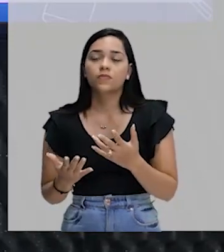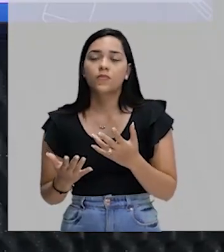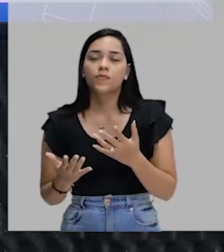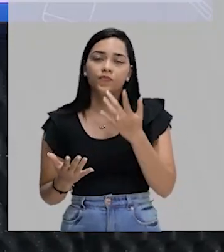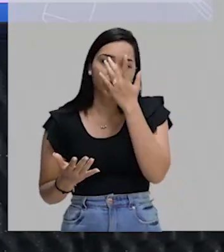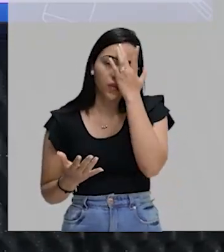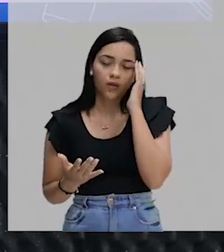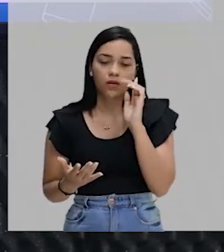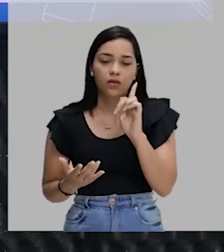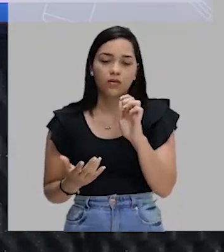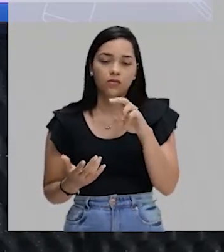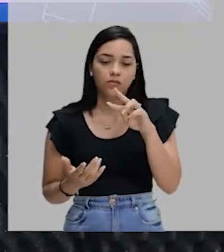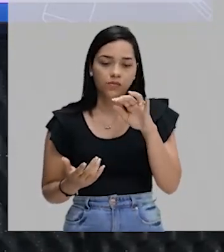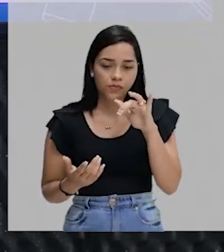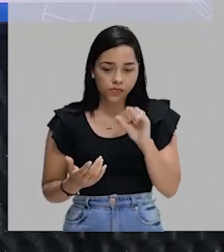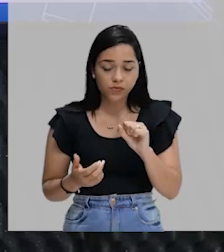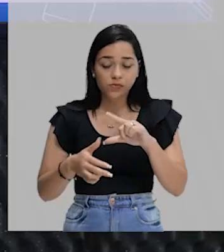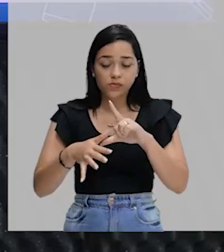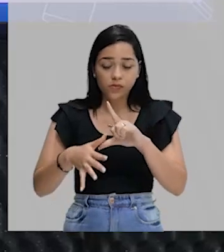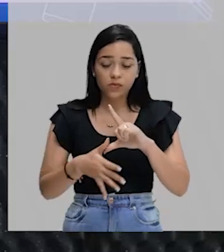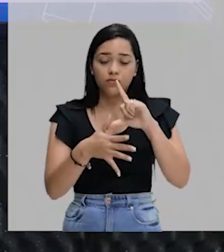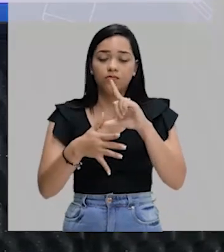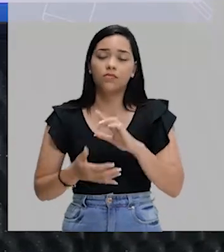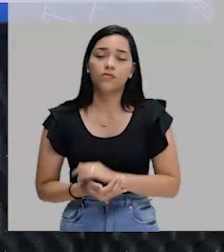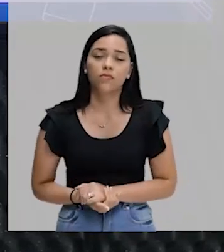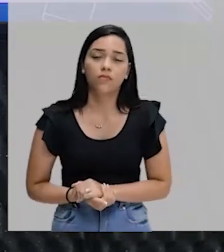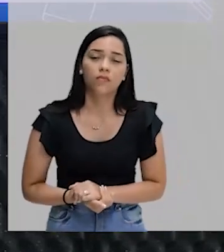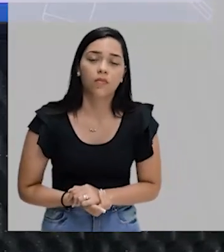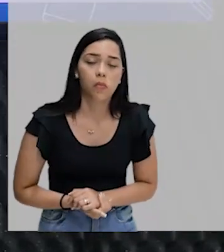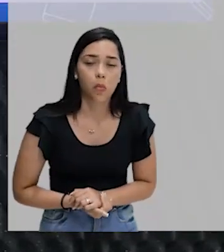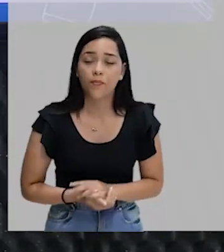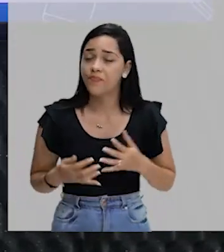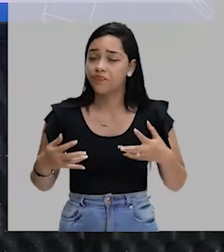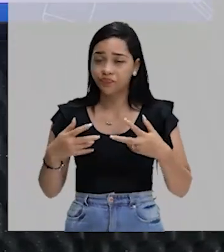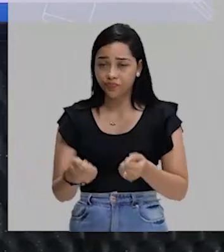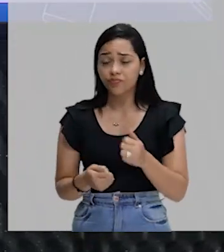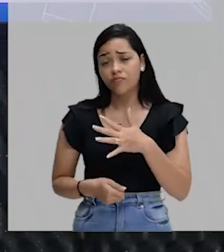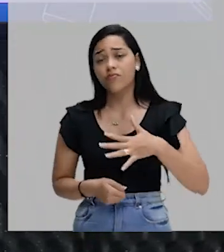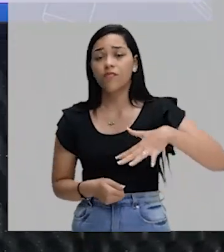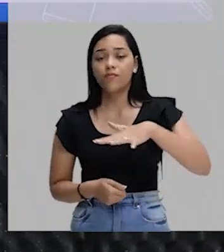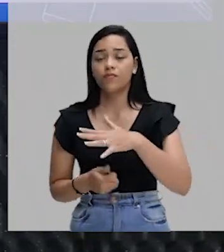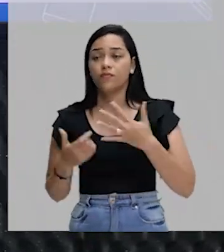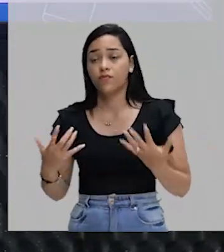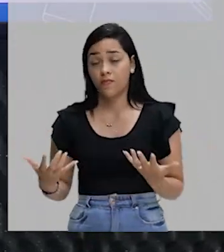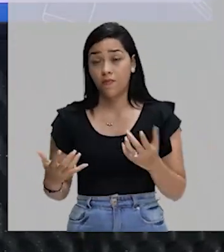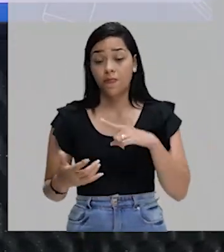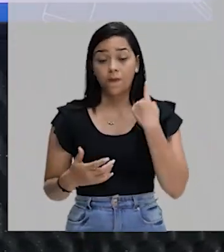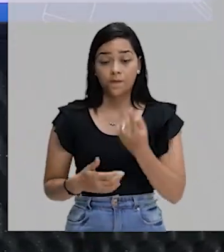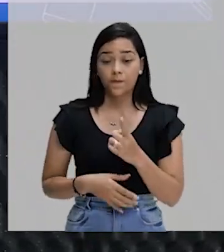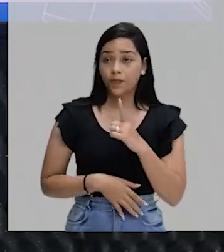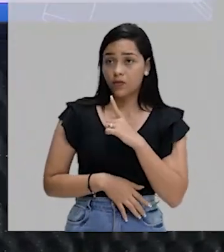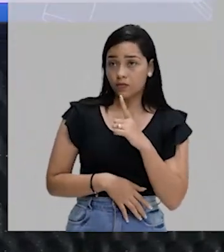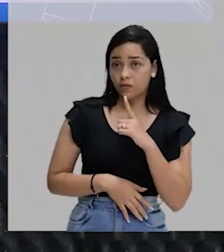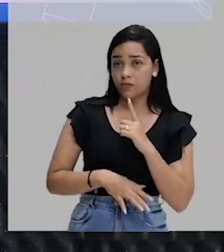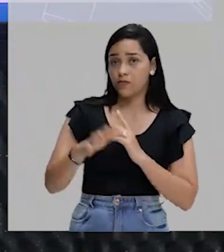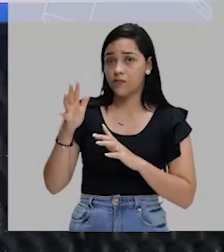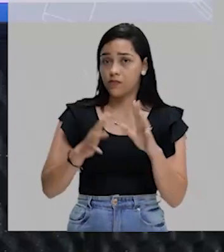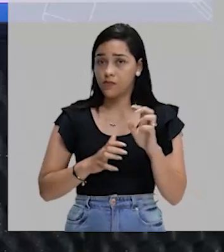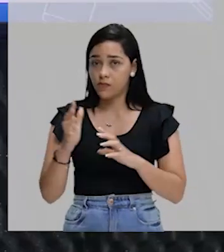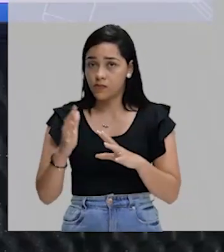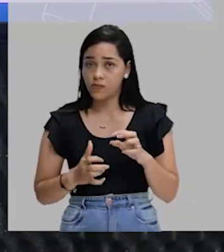gentios, na América Latina, de uma forma geral. Porque nós teremos